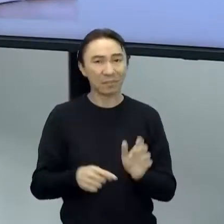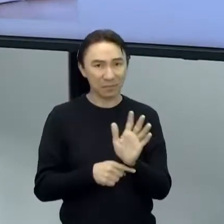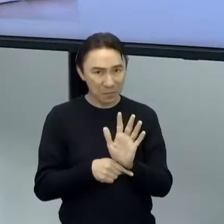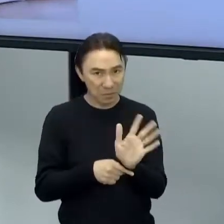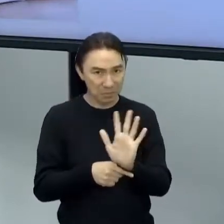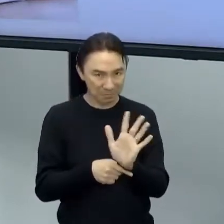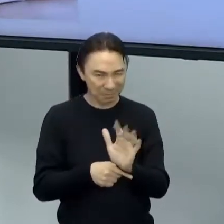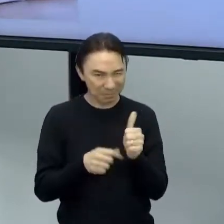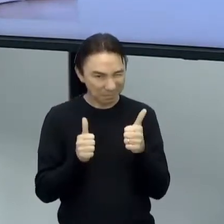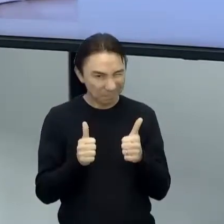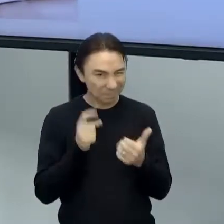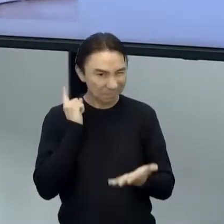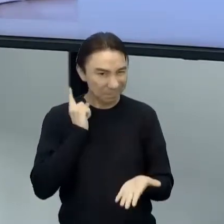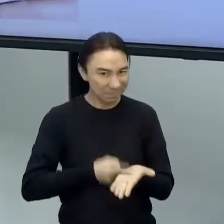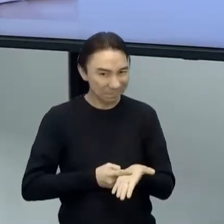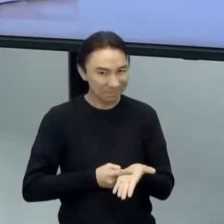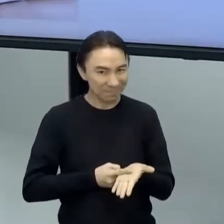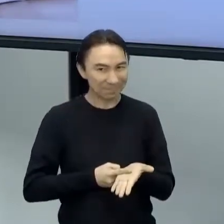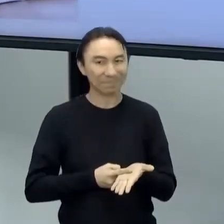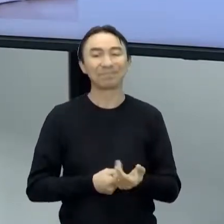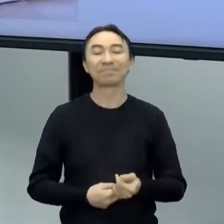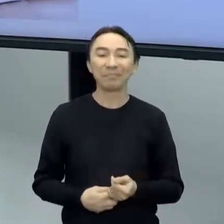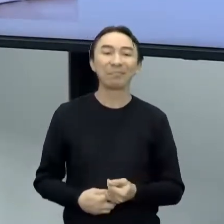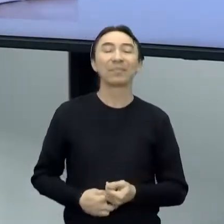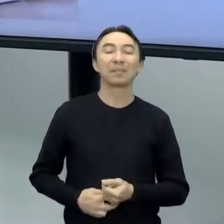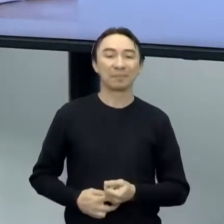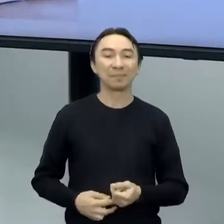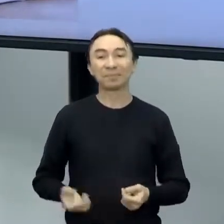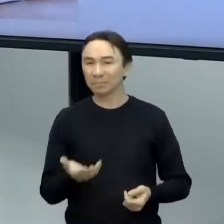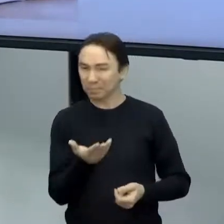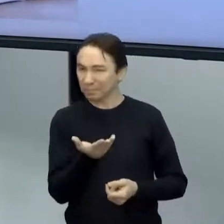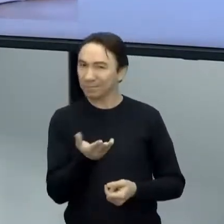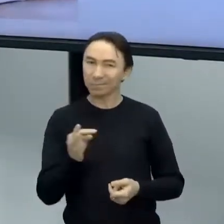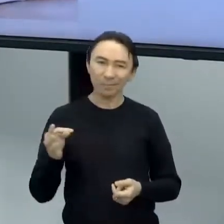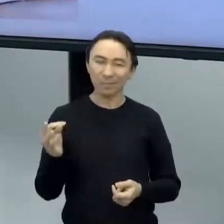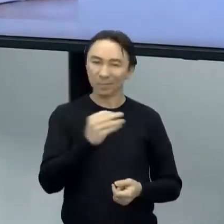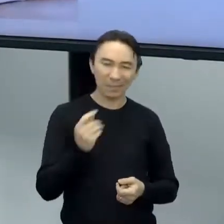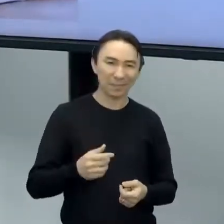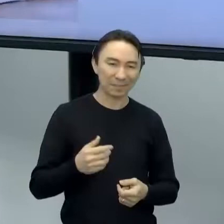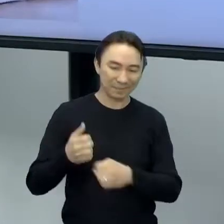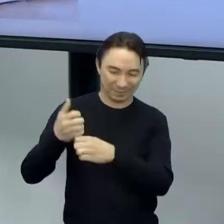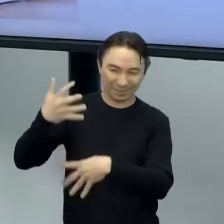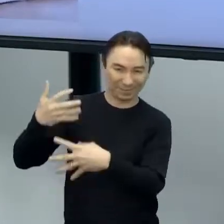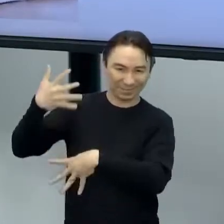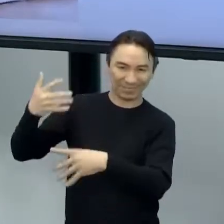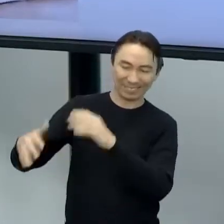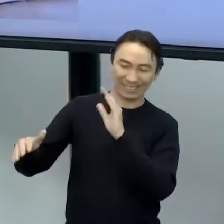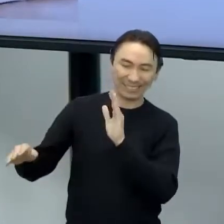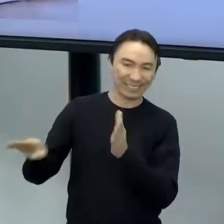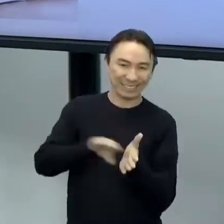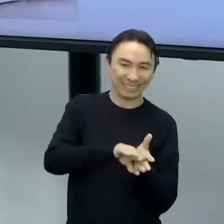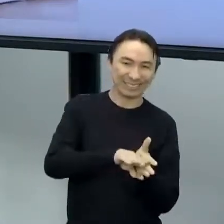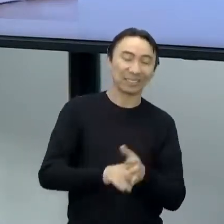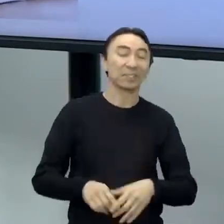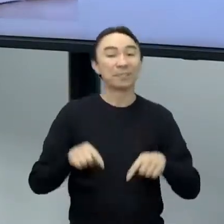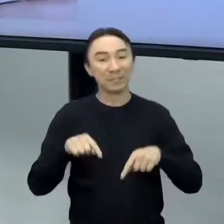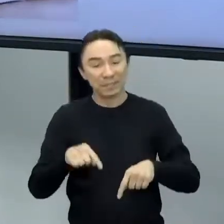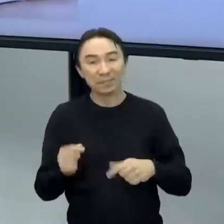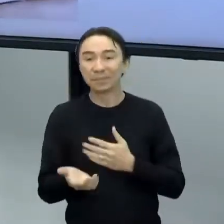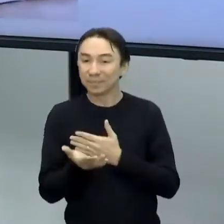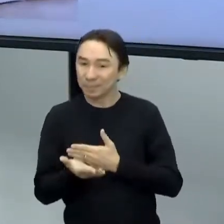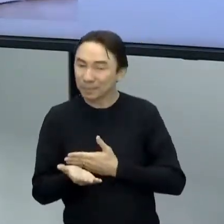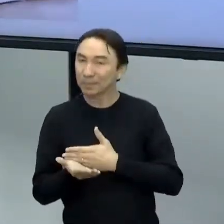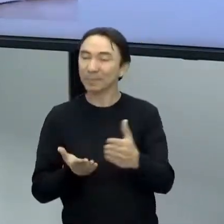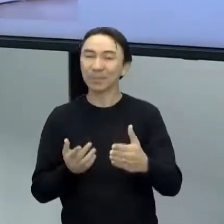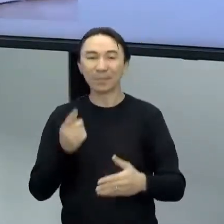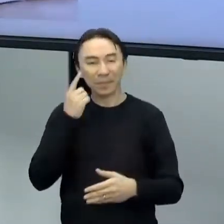Combinado? Então, deixa eu ver aqui, ó. Pronto, a galera tá chegando. Eu tô dando essa segurada na aula no início para esperar o